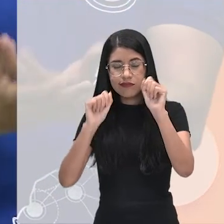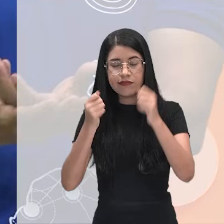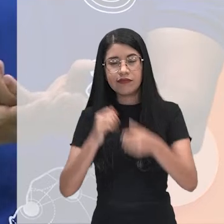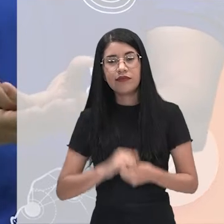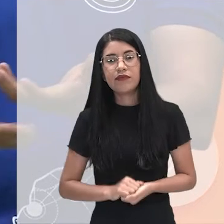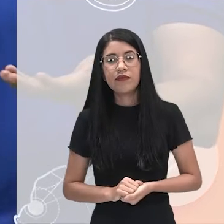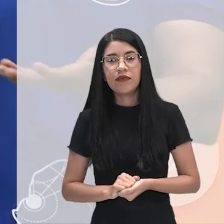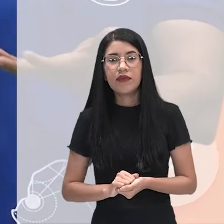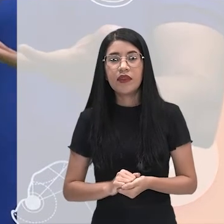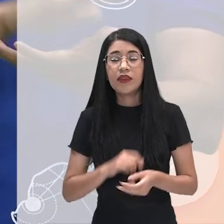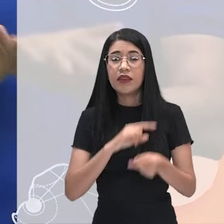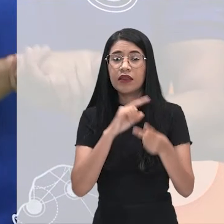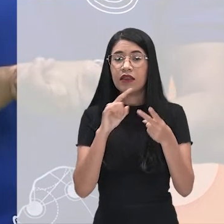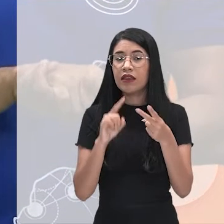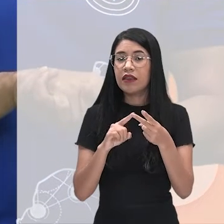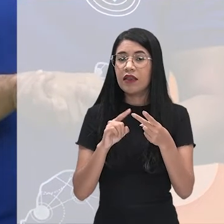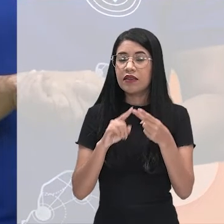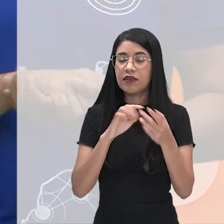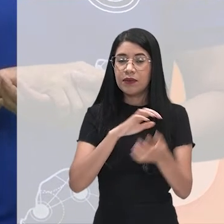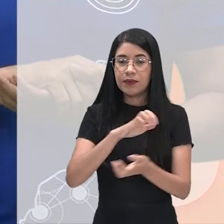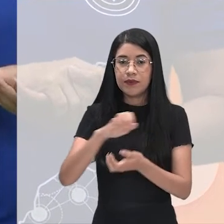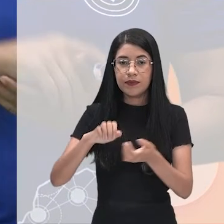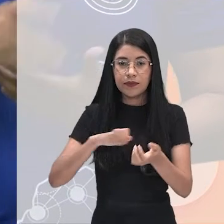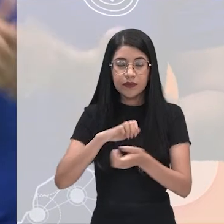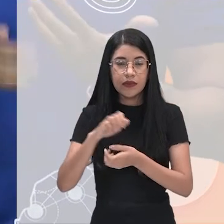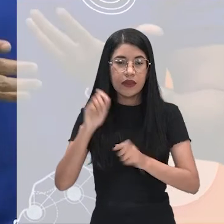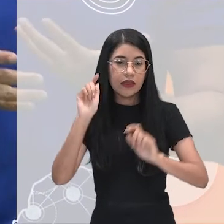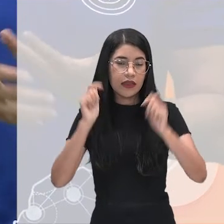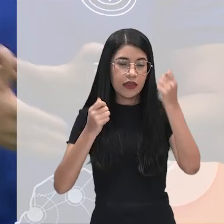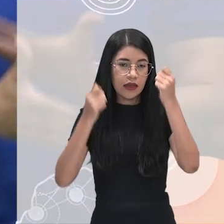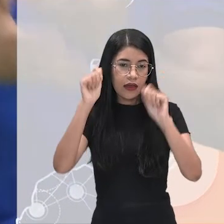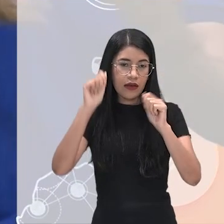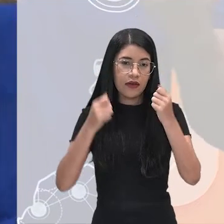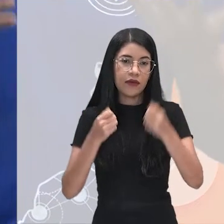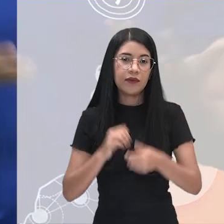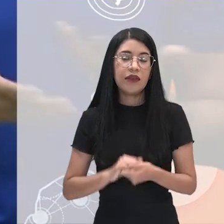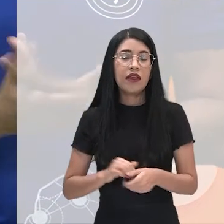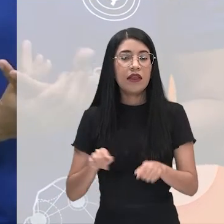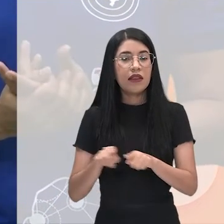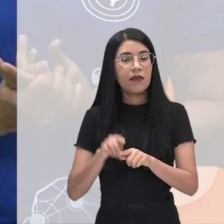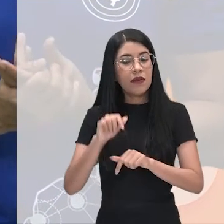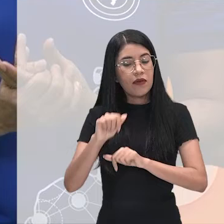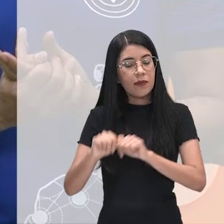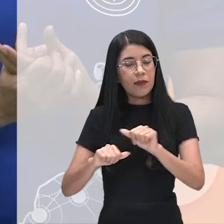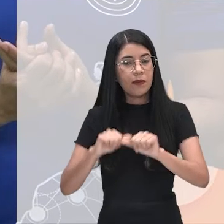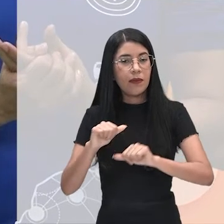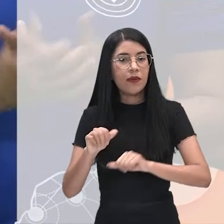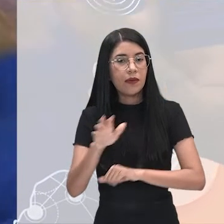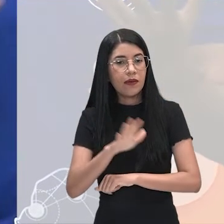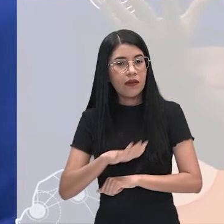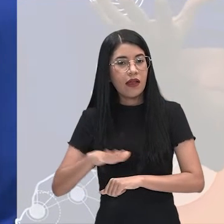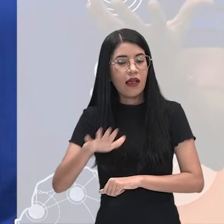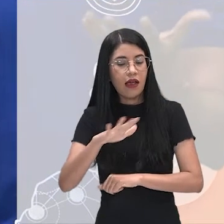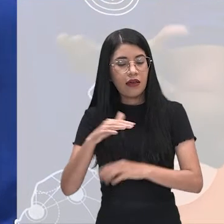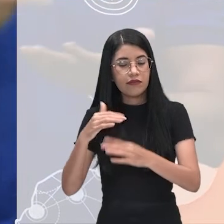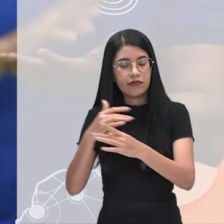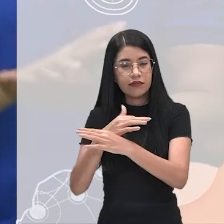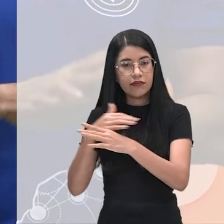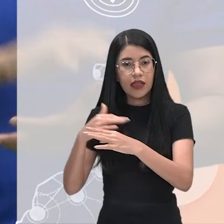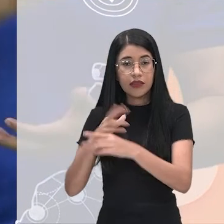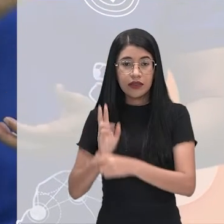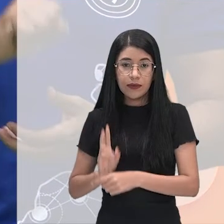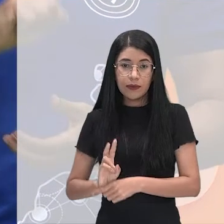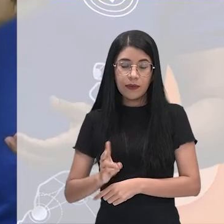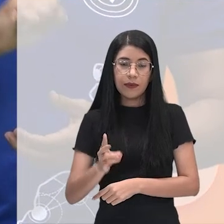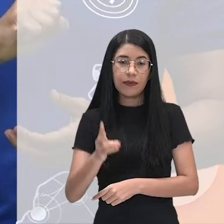tecnologias também. A gente deixa de utilizar o carvão mineral como base, né, da matriz energética e passa a utilizar a